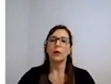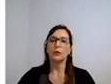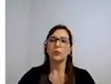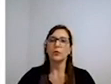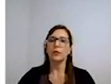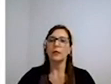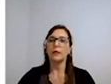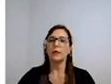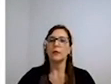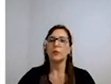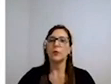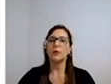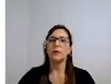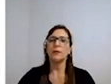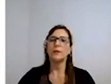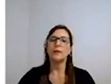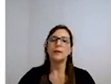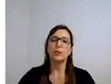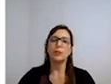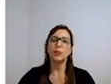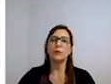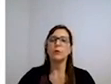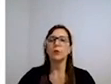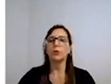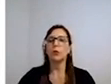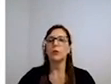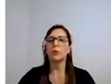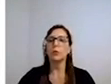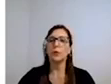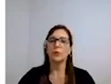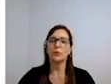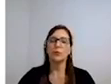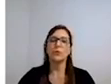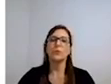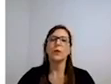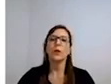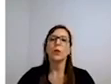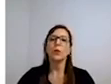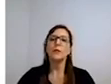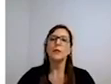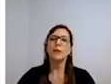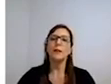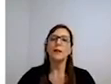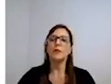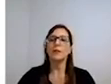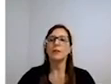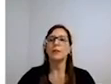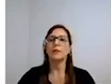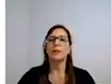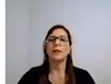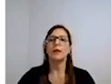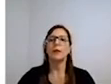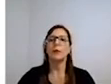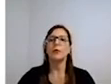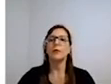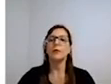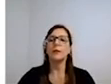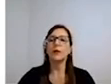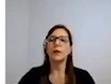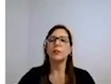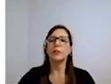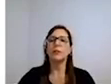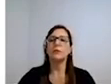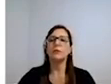enquanto os cranianos podem ser sensitivos, motores ou mistos. Observe na ilustração a seguir a posição